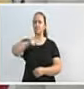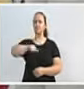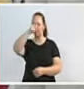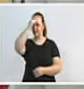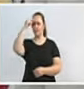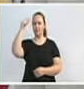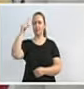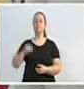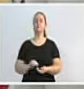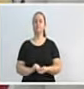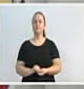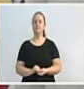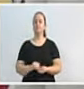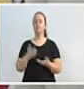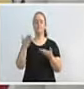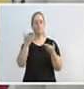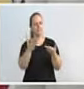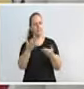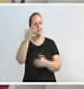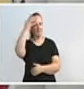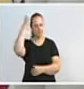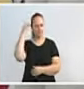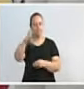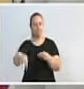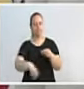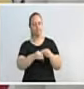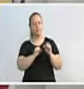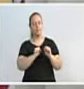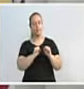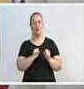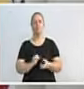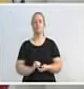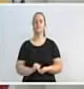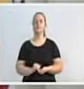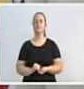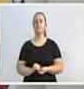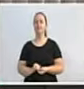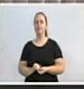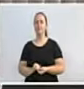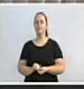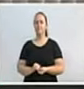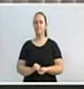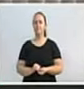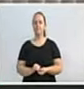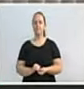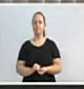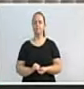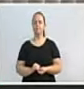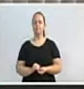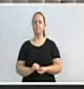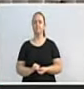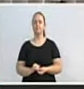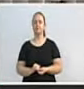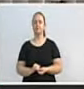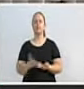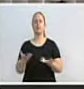vereador Ivanato, Vossa Excelência, que também participou da disputa. Com a palavrinha à parte, vereador Ivan Nats. Vereador Célio, eu